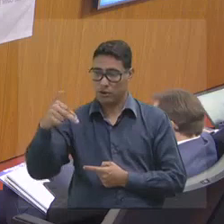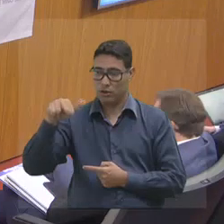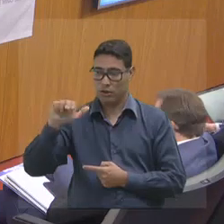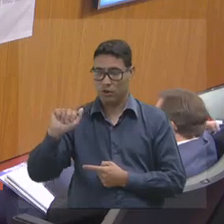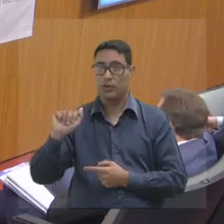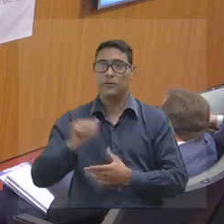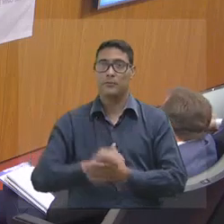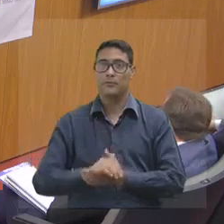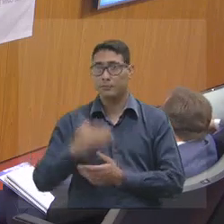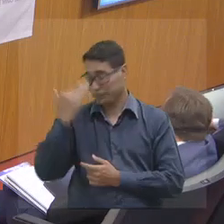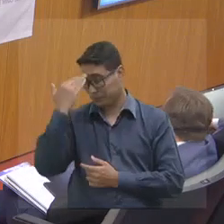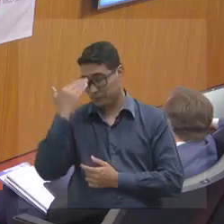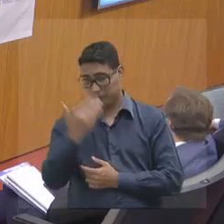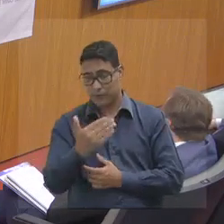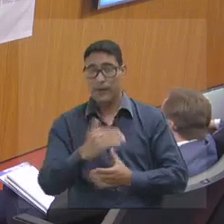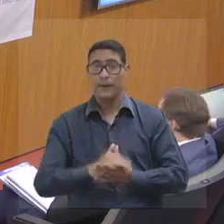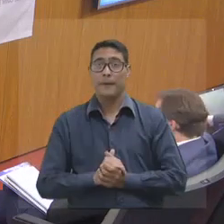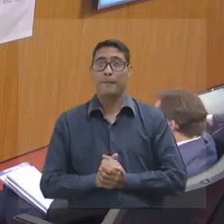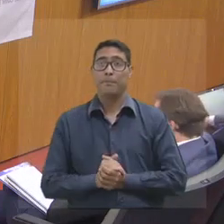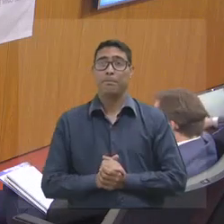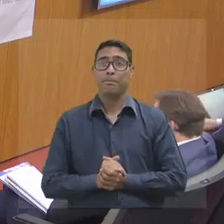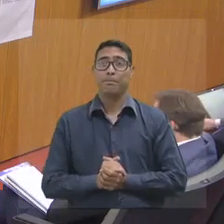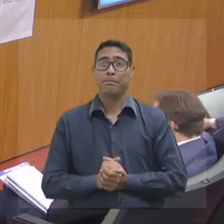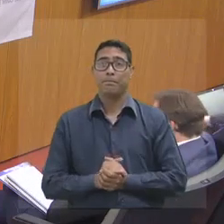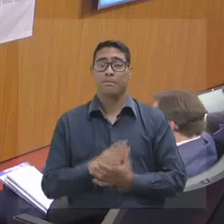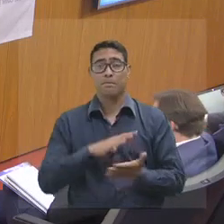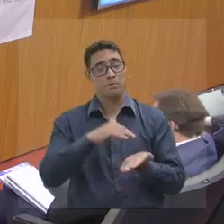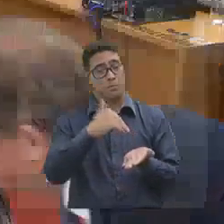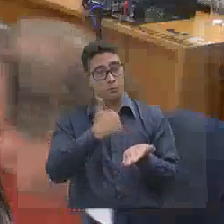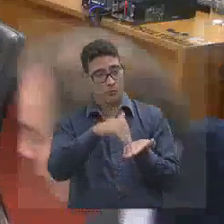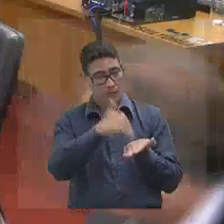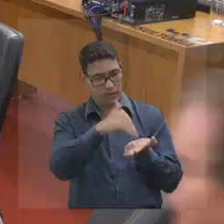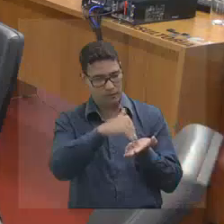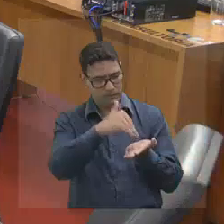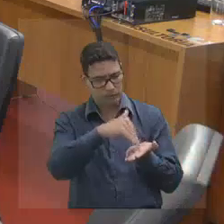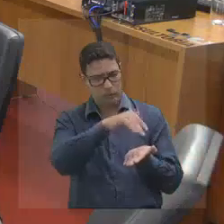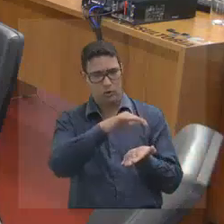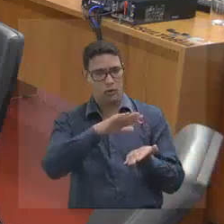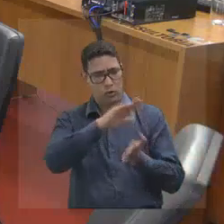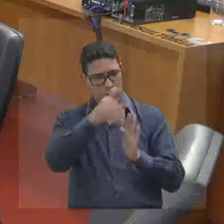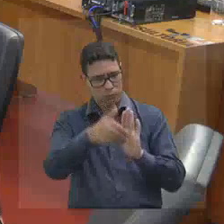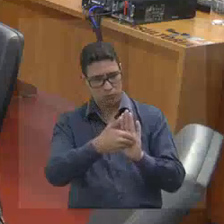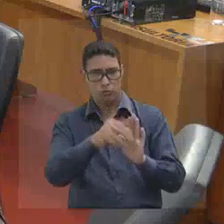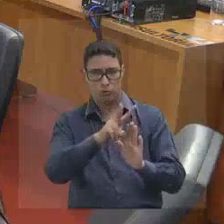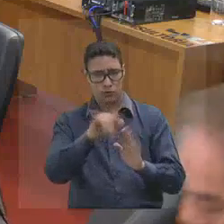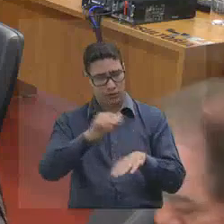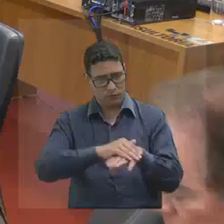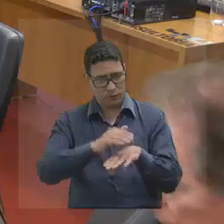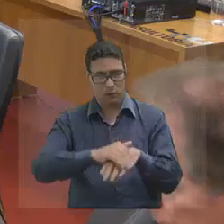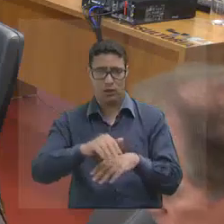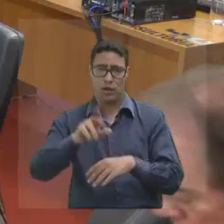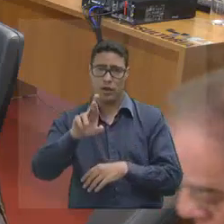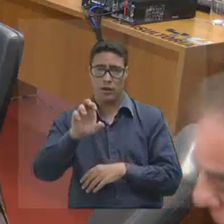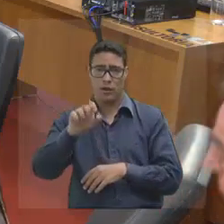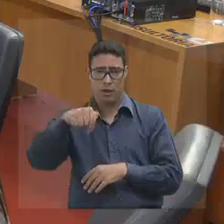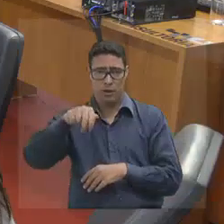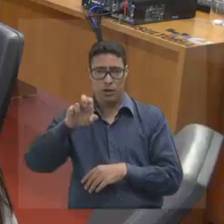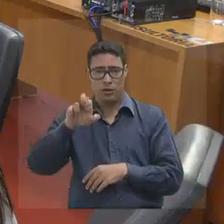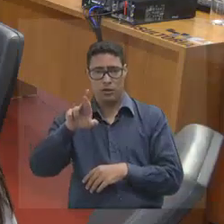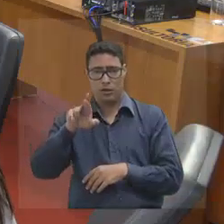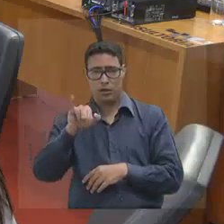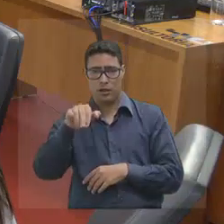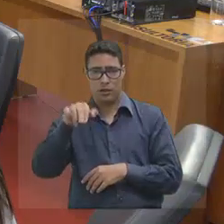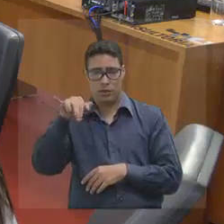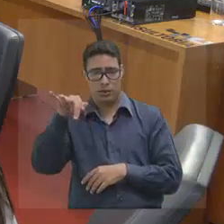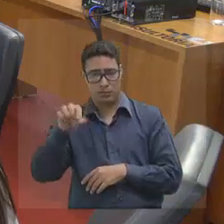Obrigado secretária então assim tudo tudo isso vai virar requerimento em relação a mineração e fico